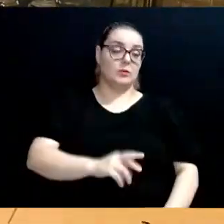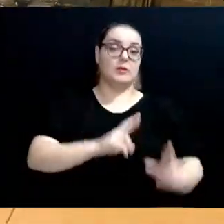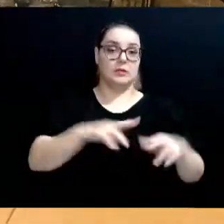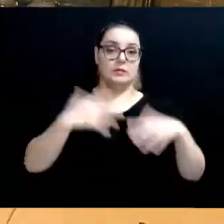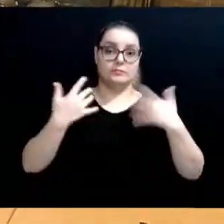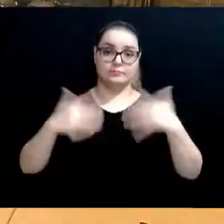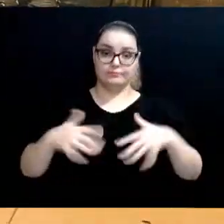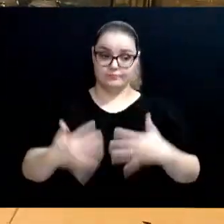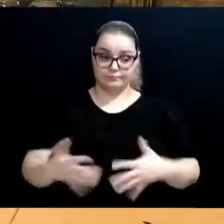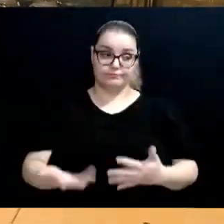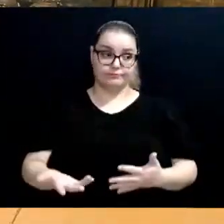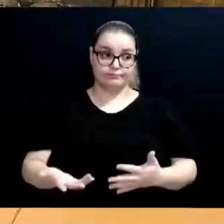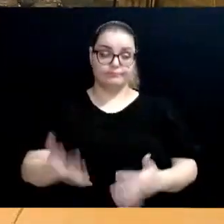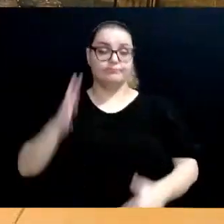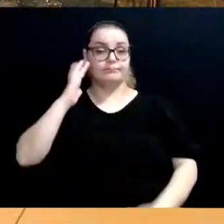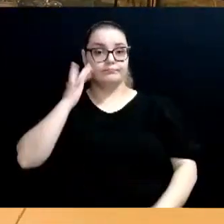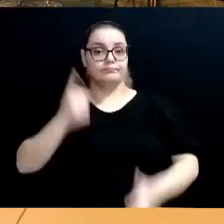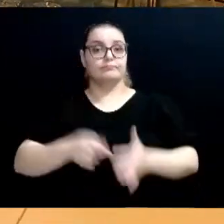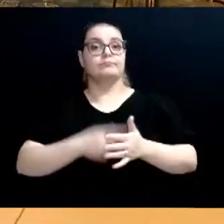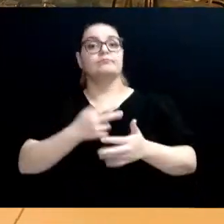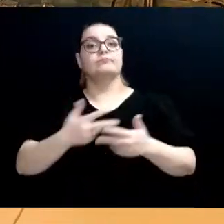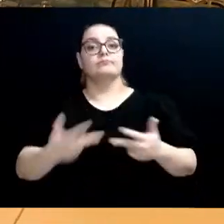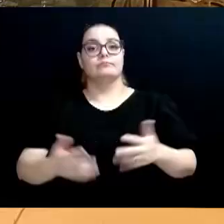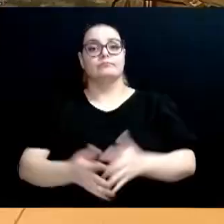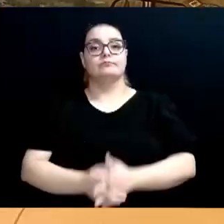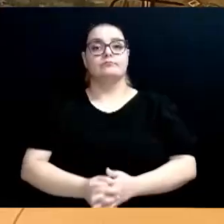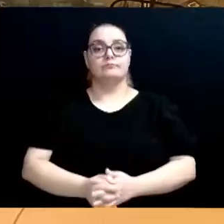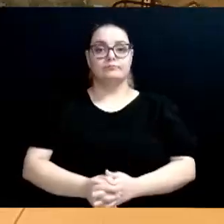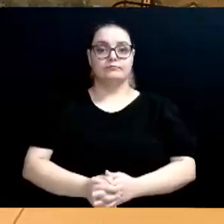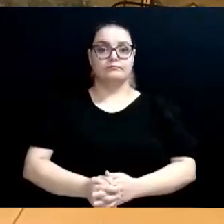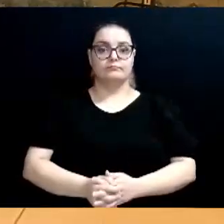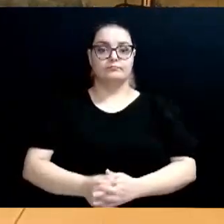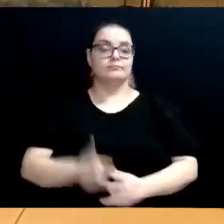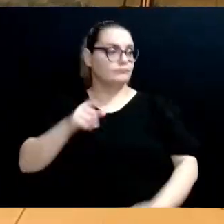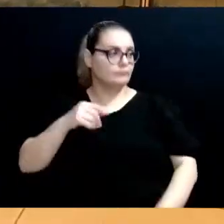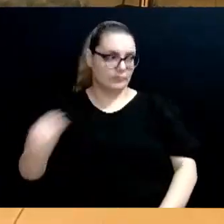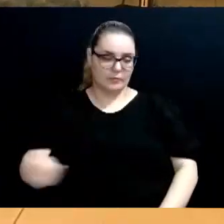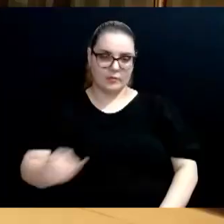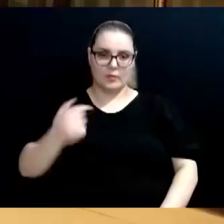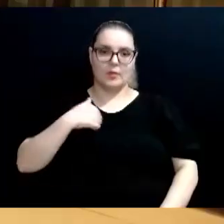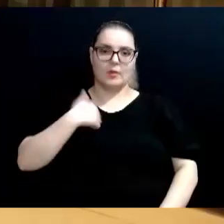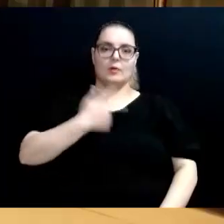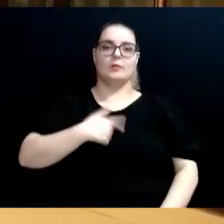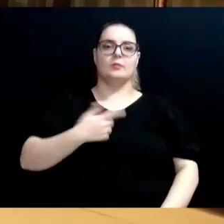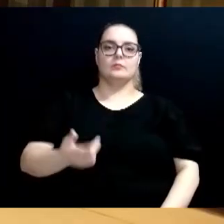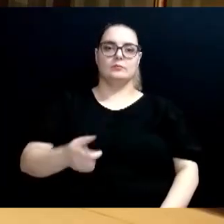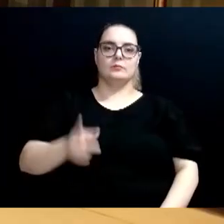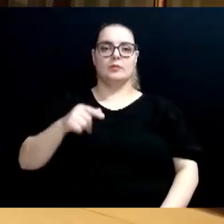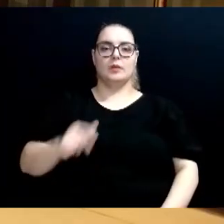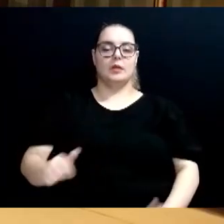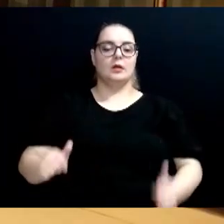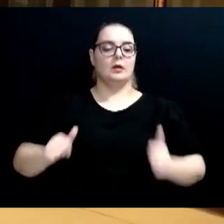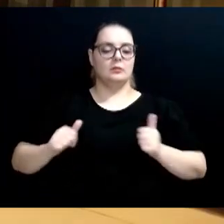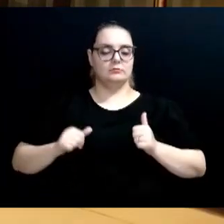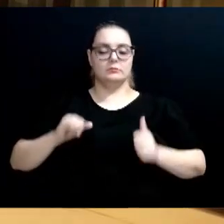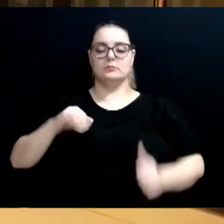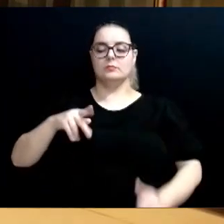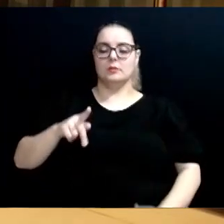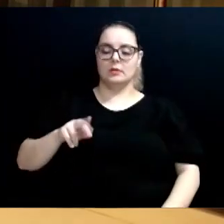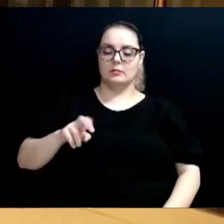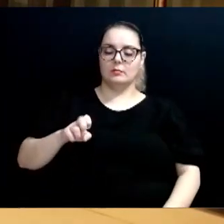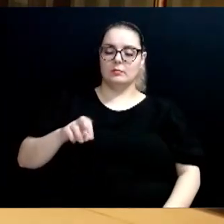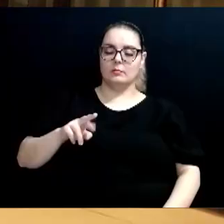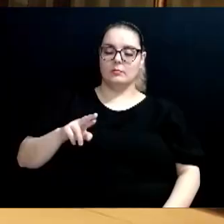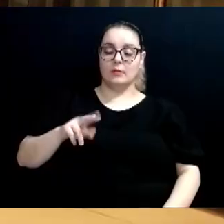né? No mesmo ambiente. E você fazer a gestão de 80 expectativas. Eu acho que, assim, a primeira coisa